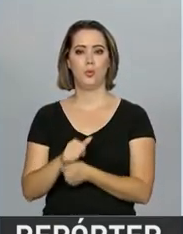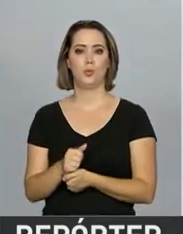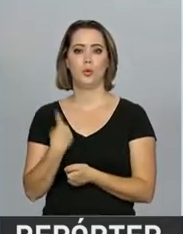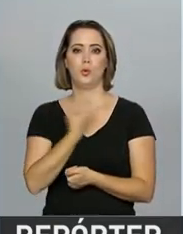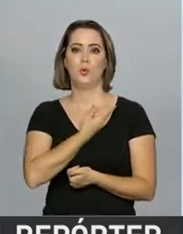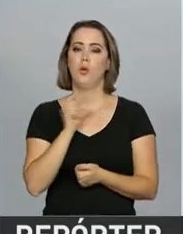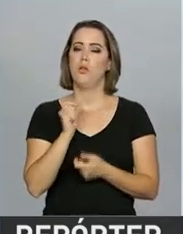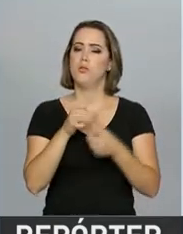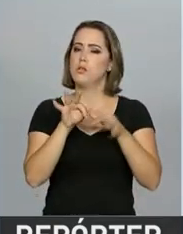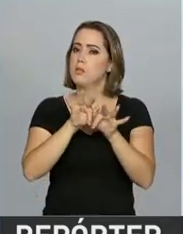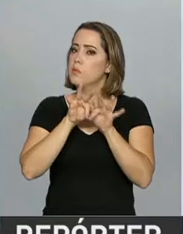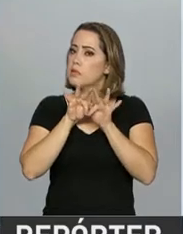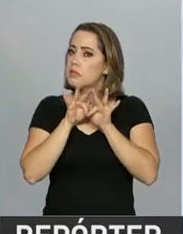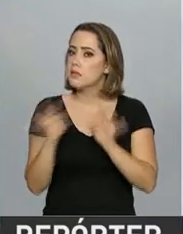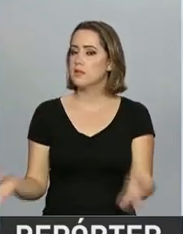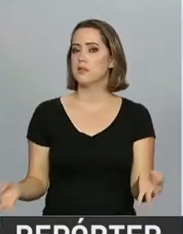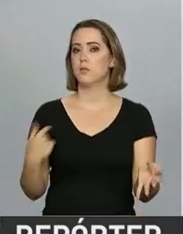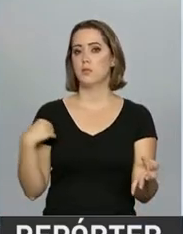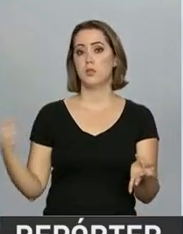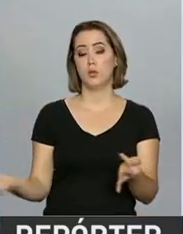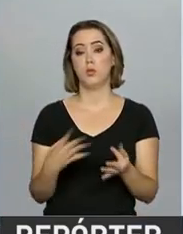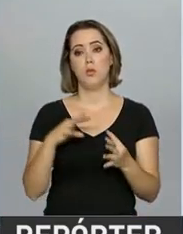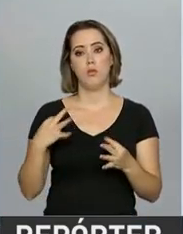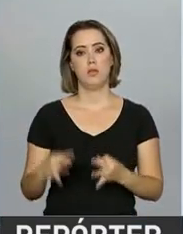mãe desse processo